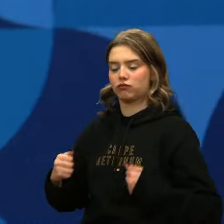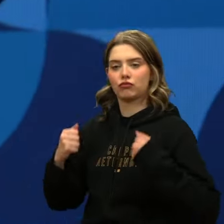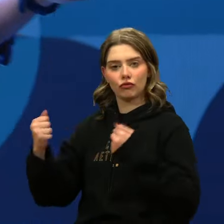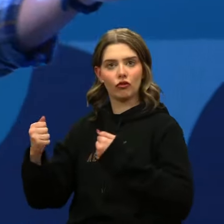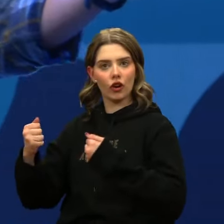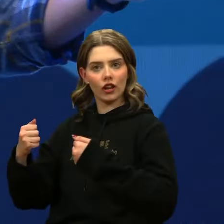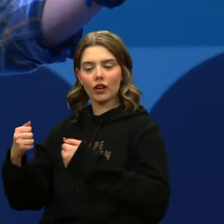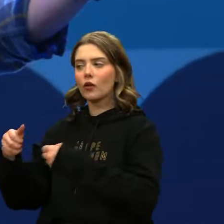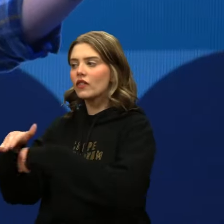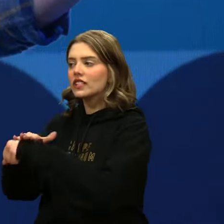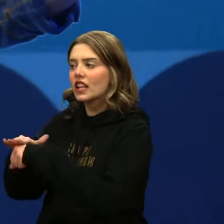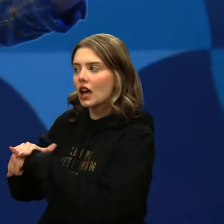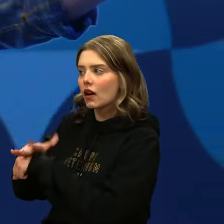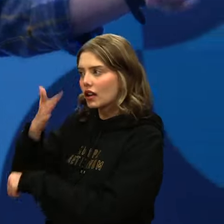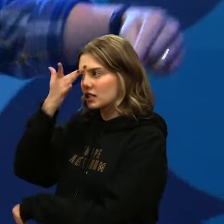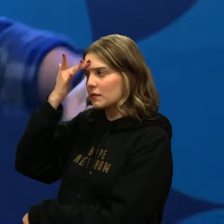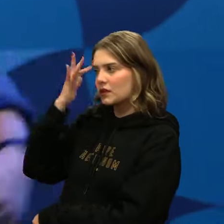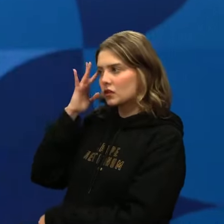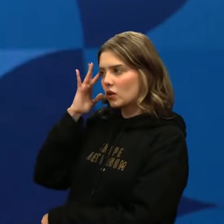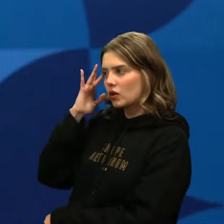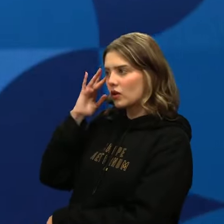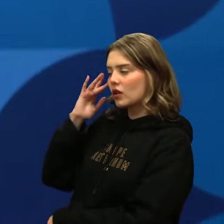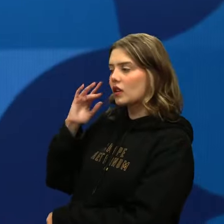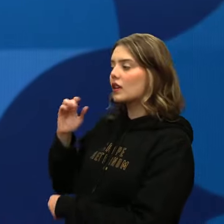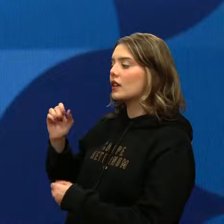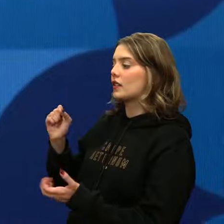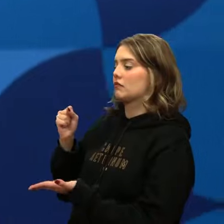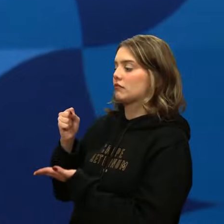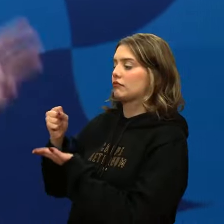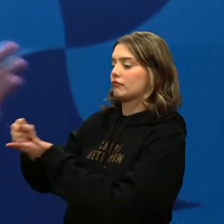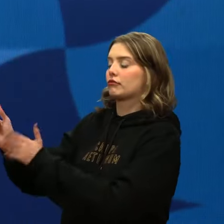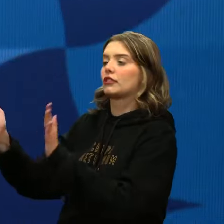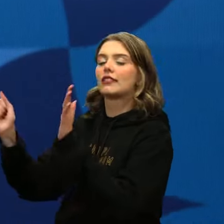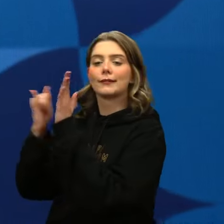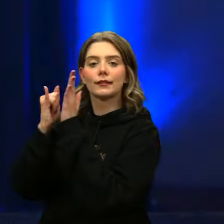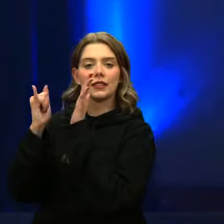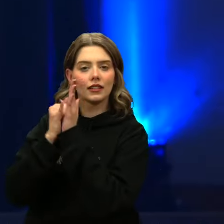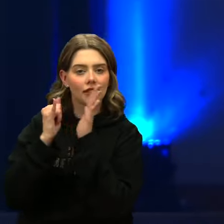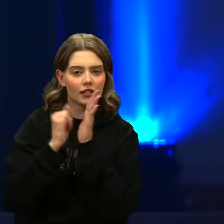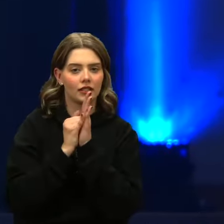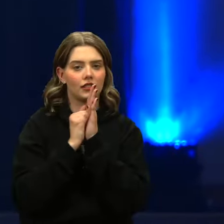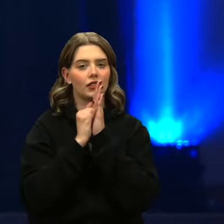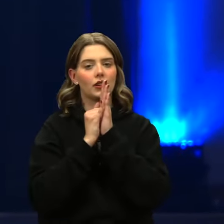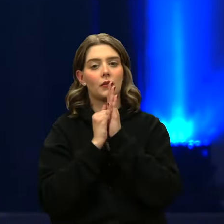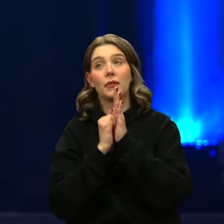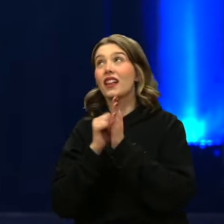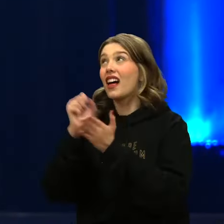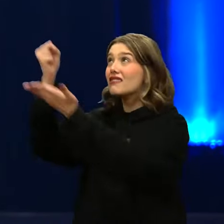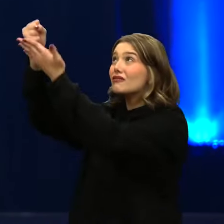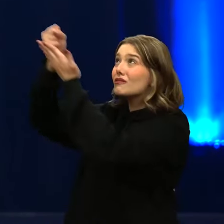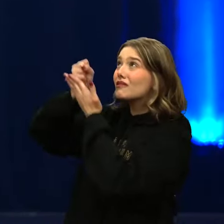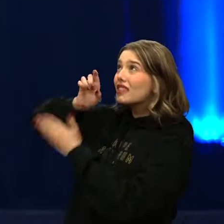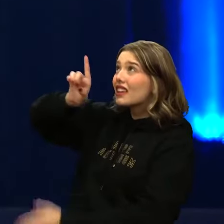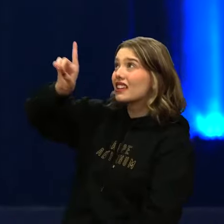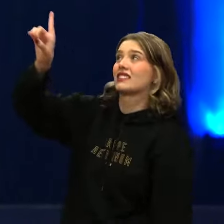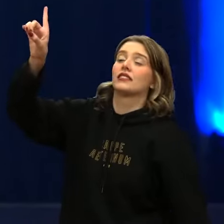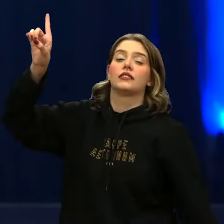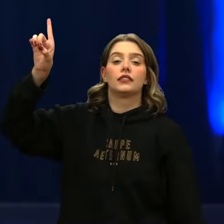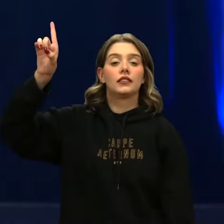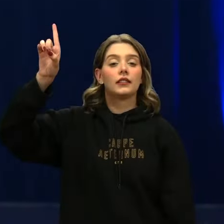negociar com eles e intercedia junto ao profeta, clamando pela intervenção de Deus. Além